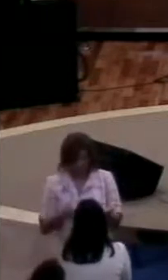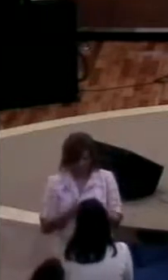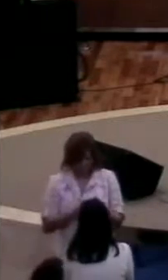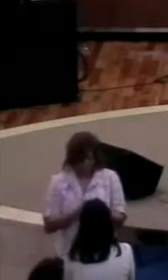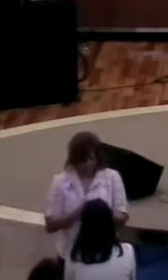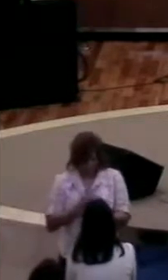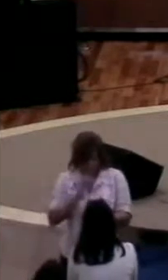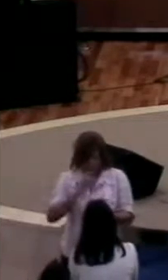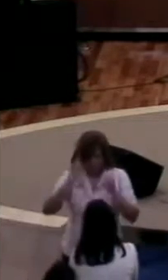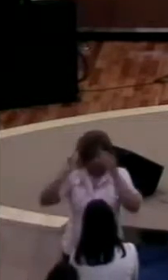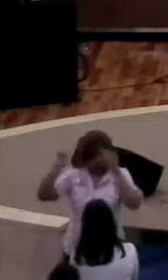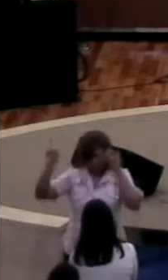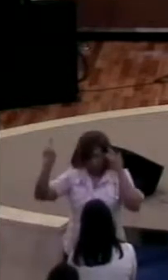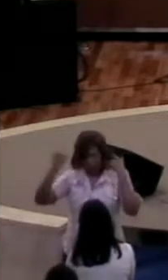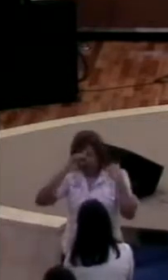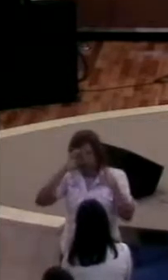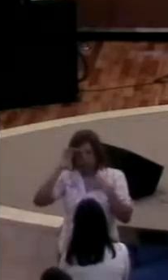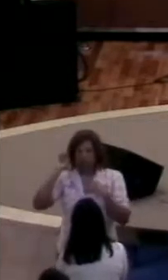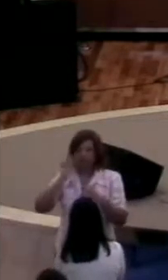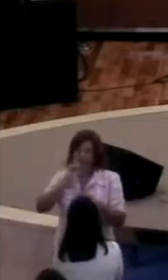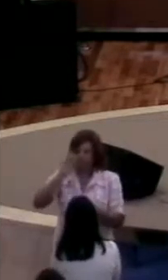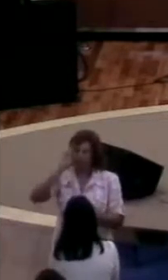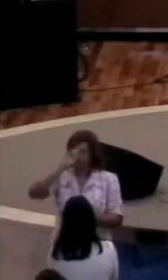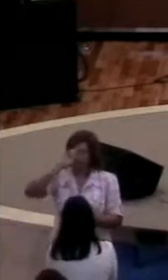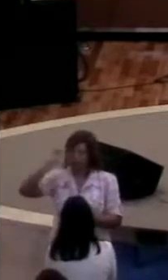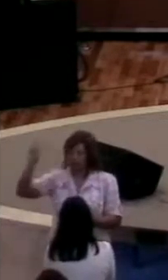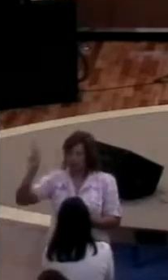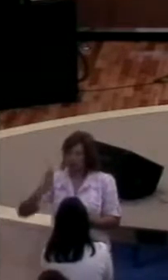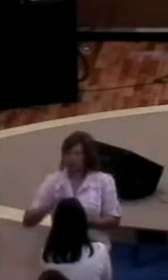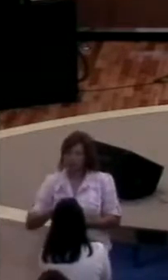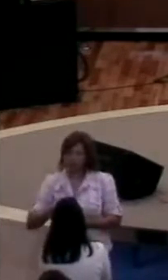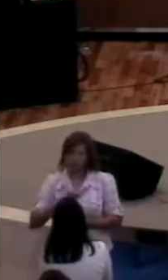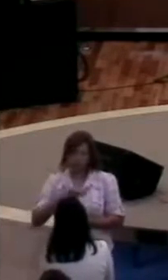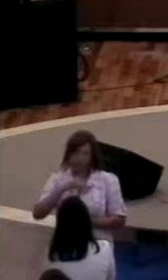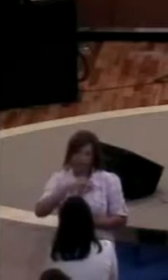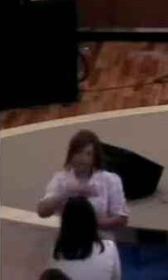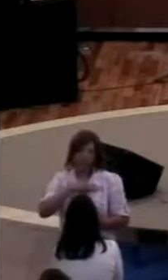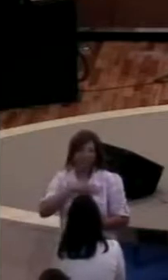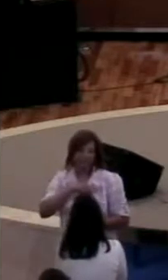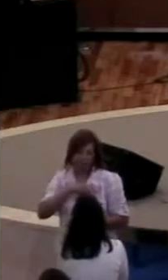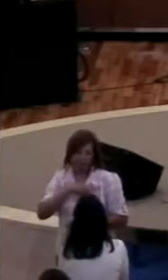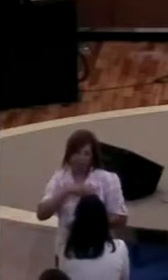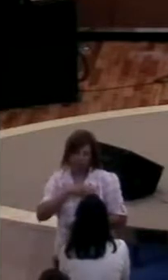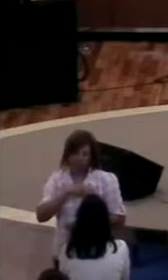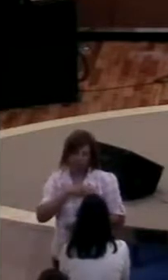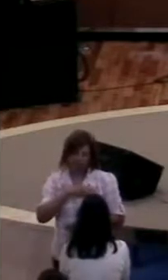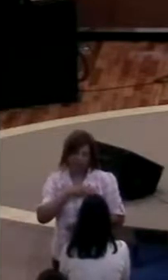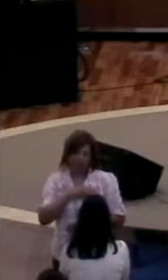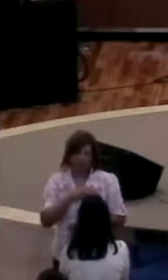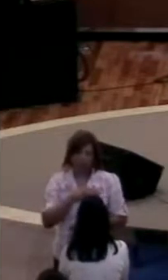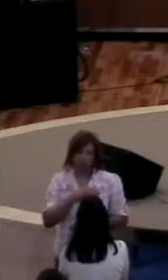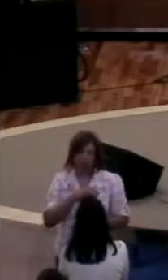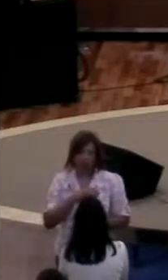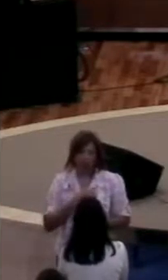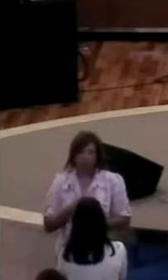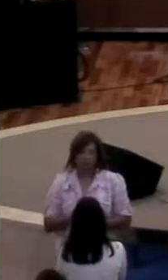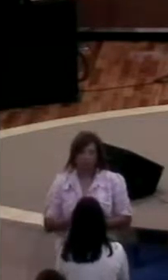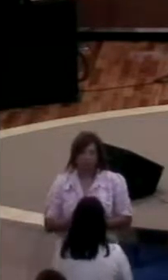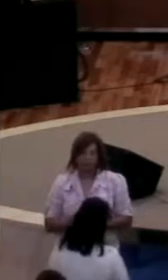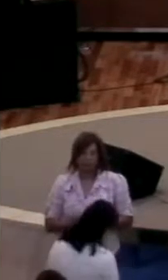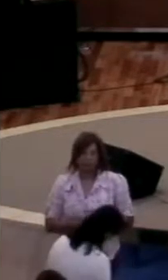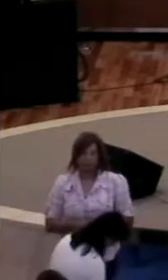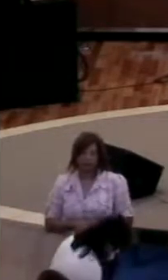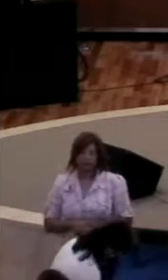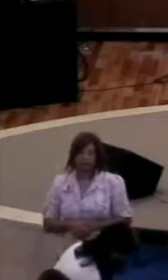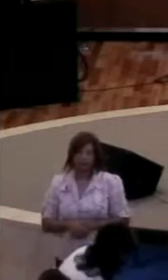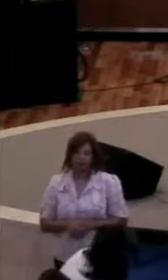Abra comigo a Bíblia, a palavra do Senhor, no Evangelho segundo Mateus, capítulo de número 2, nós